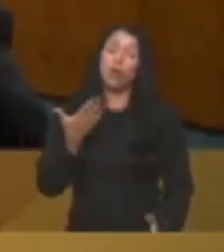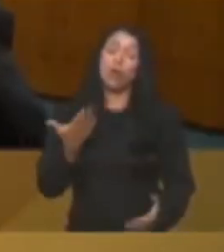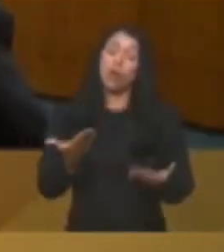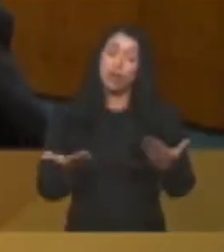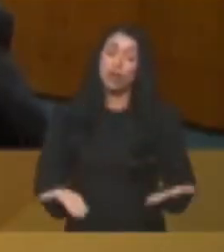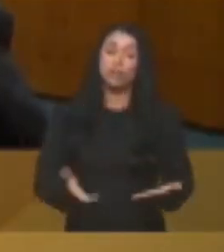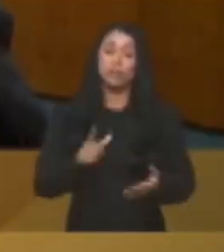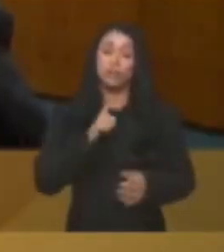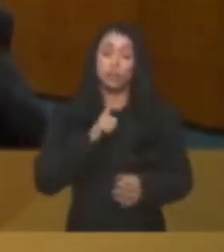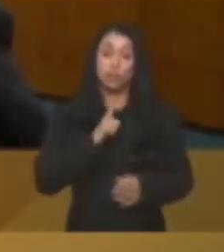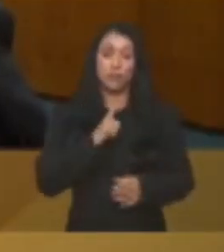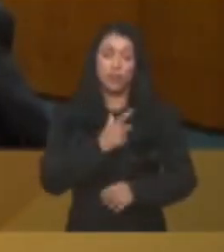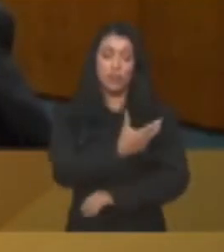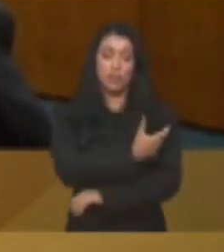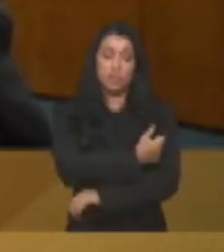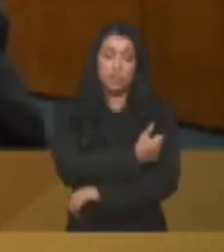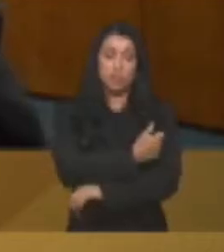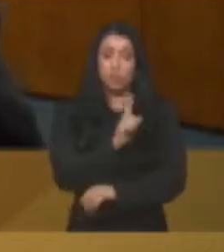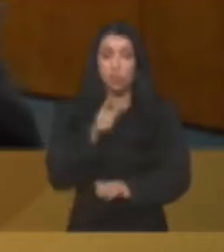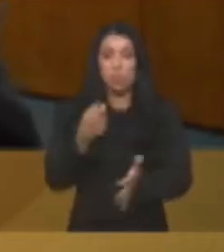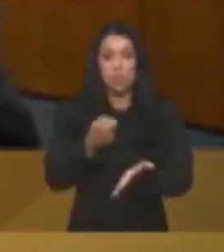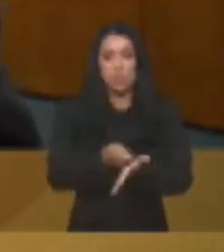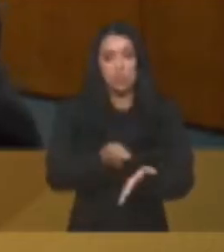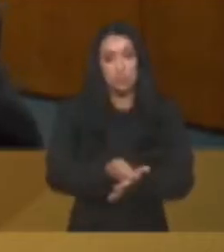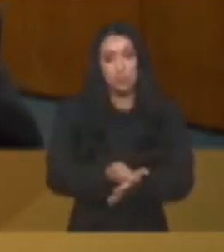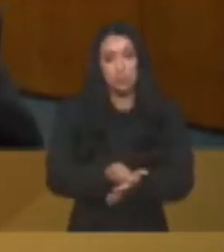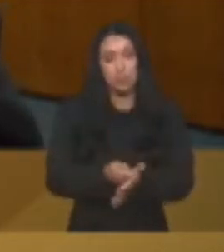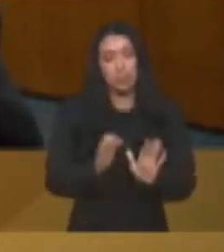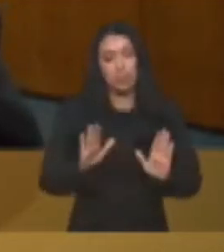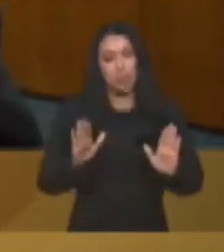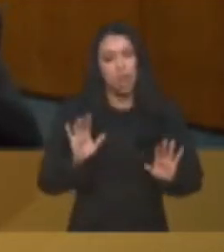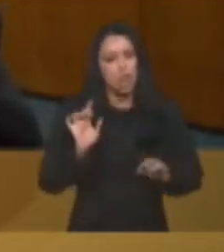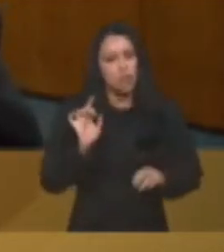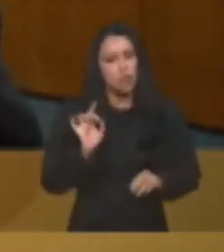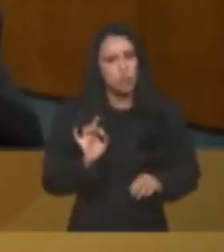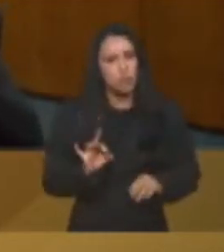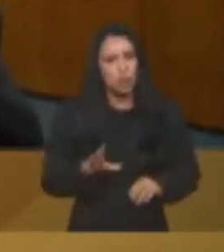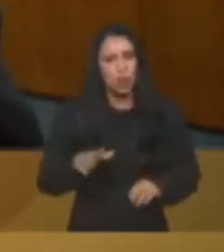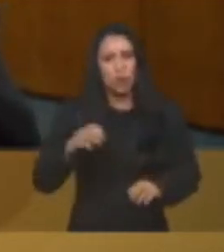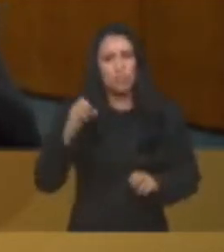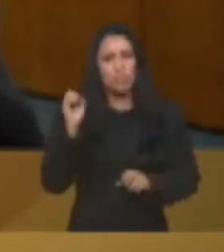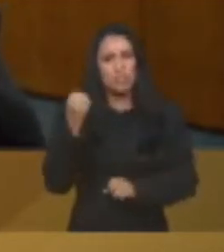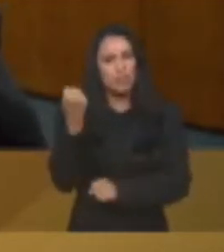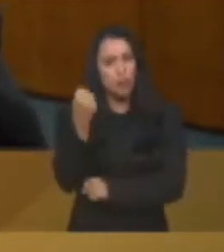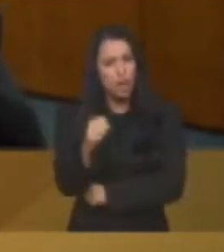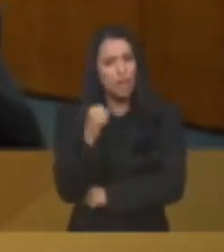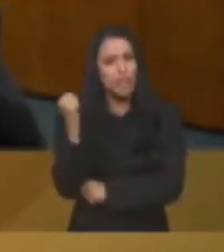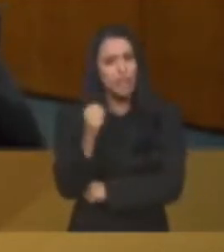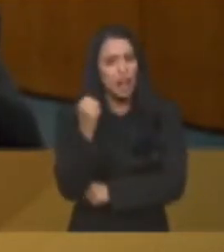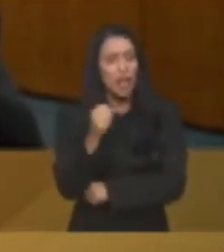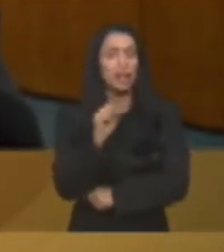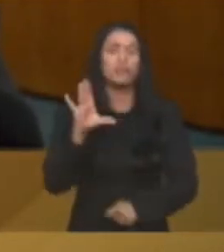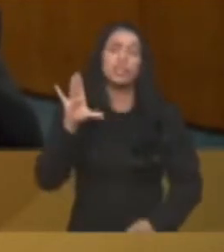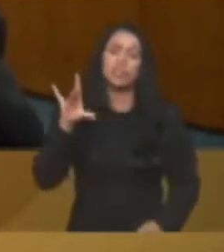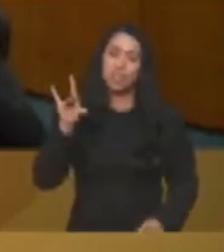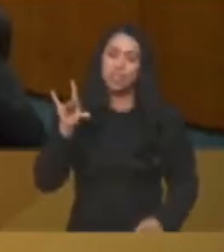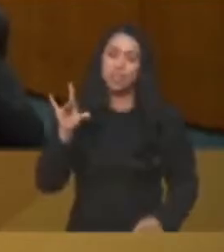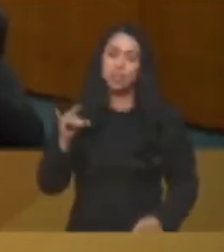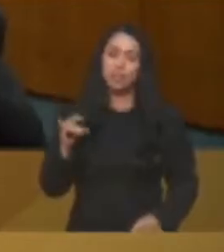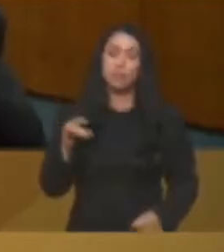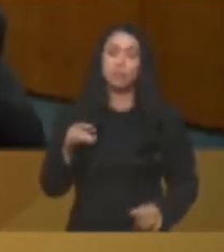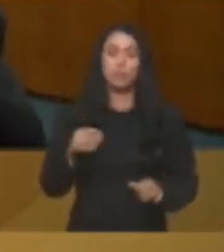A vacinação obrigatória. Esta deve ser medida extrema, apenas para situação grave e cientificamente justificada,